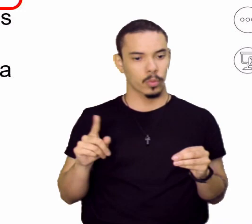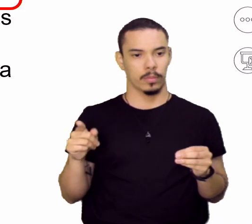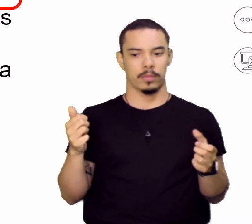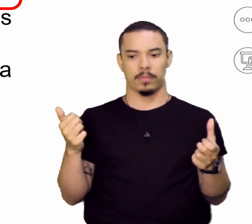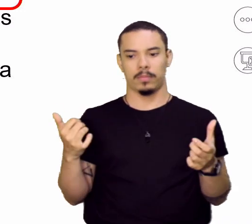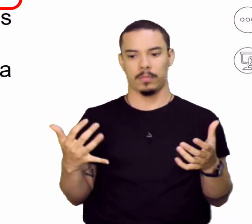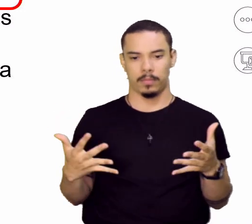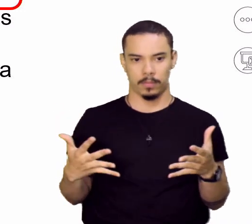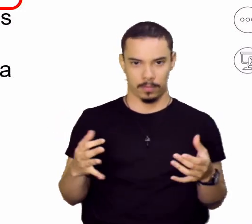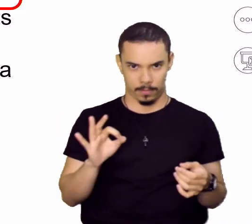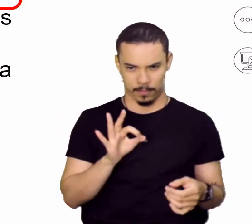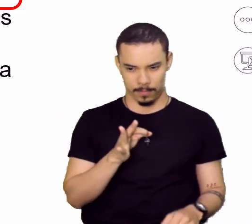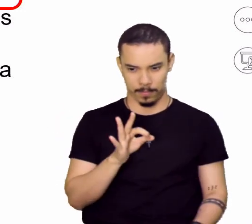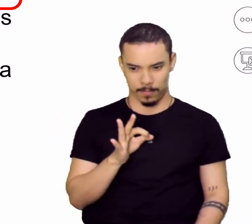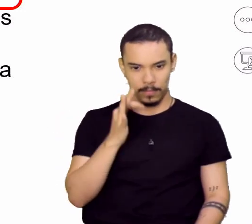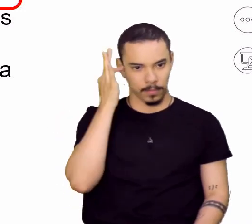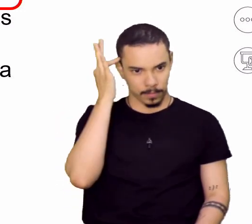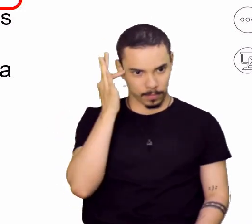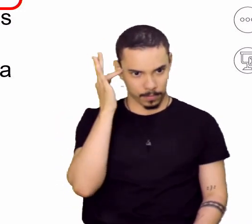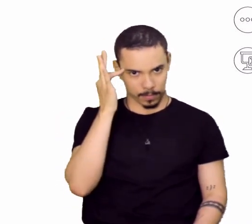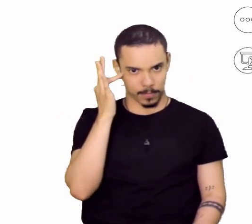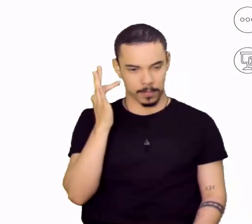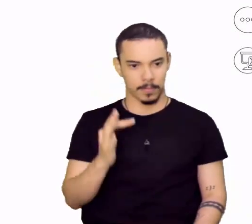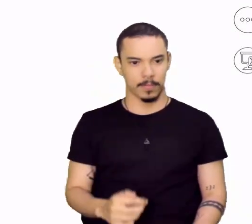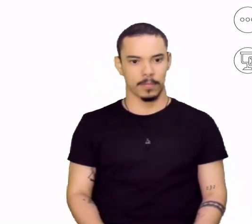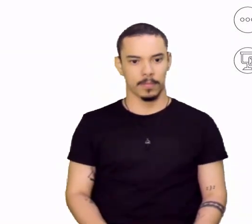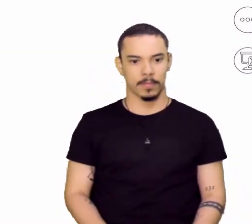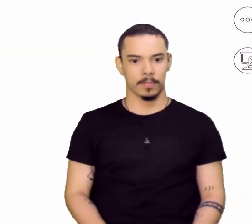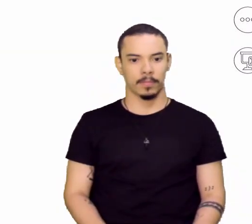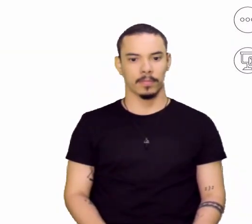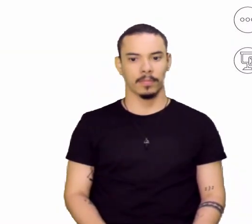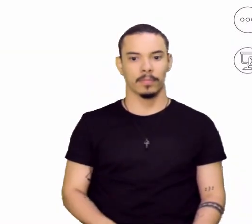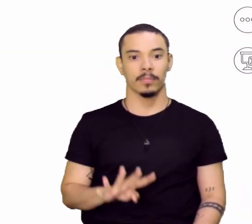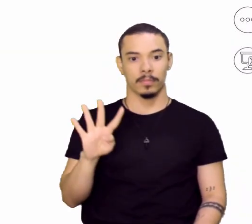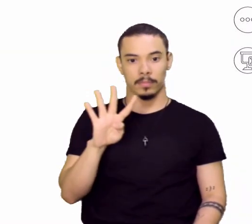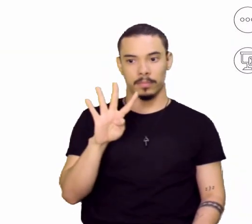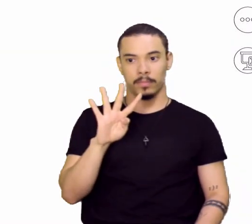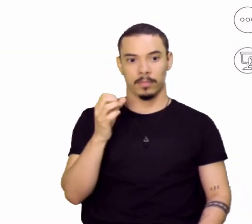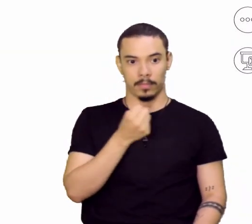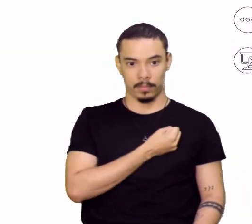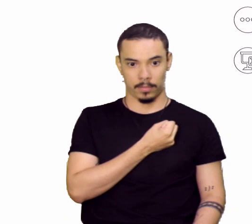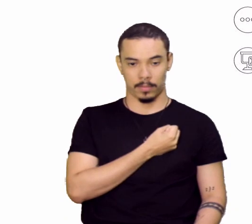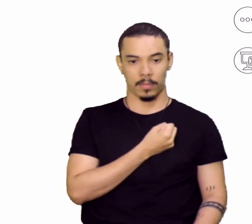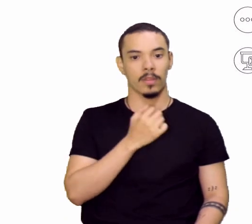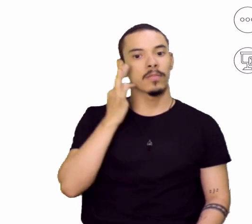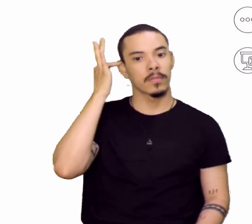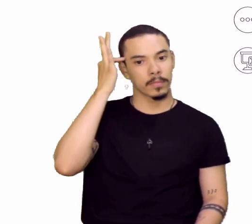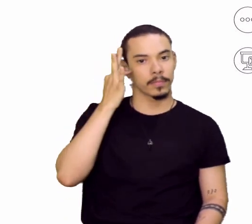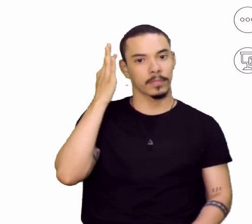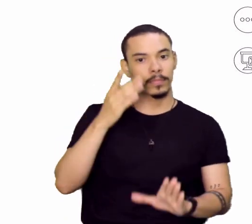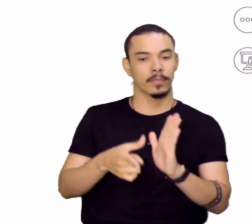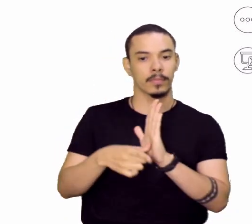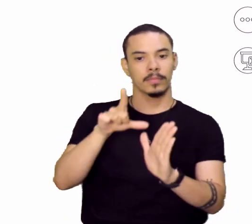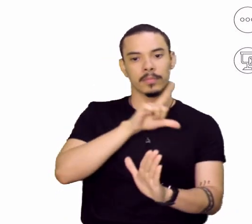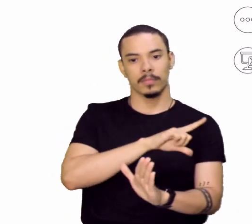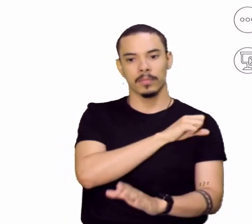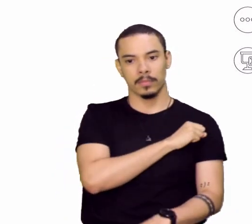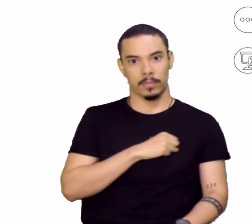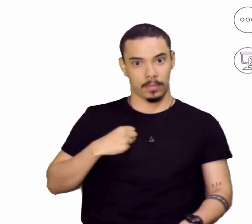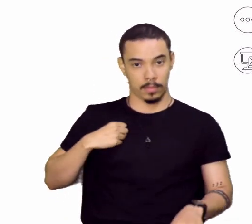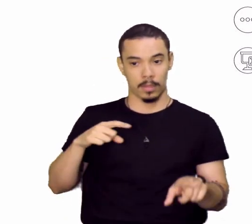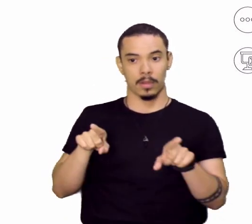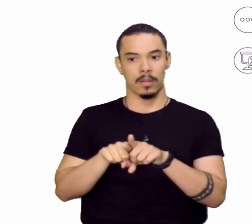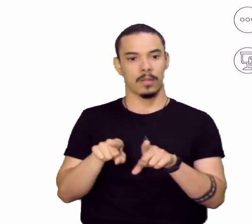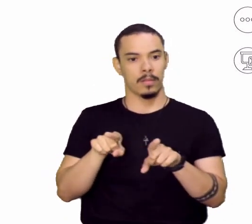só, que bacana a filosofia. Agora a questão 4. Os filósofos pré-socráticos, também